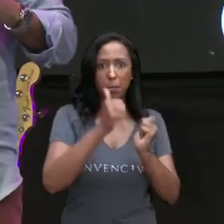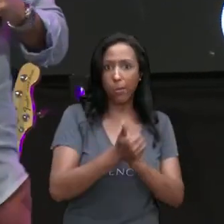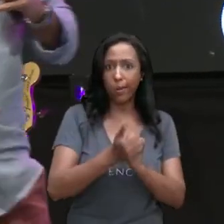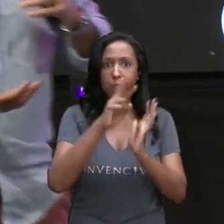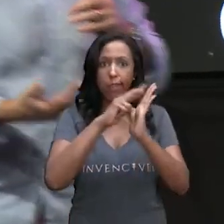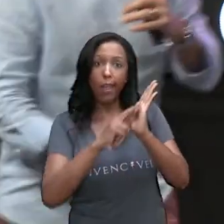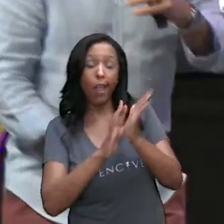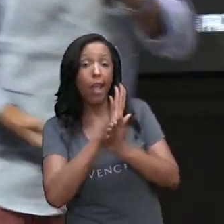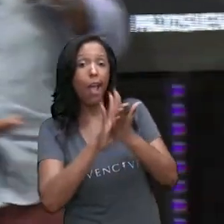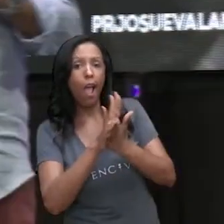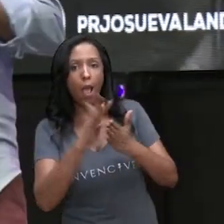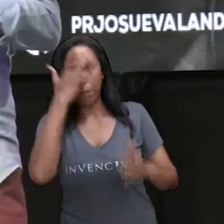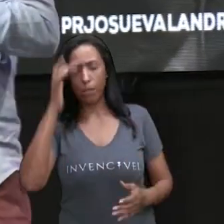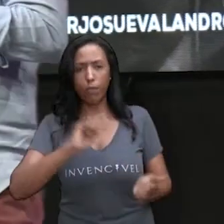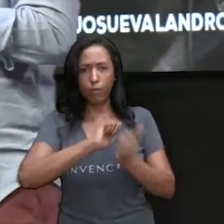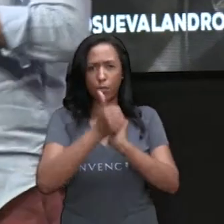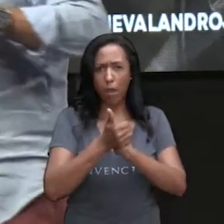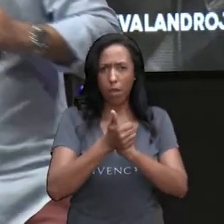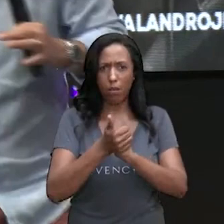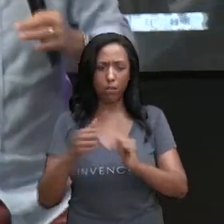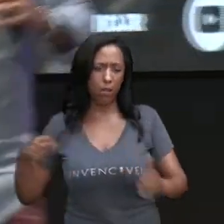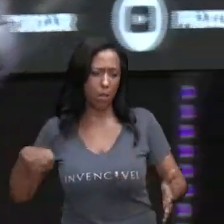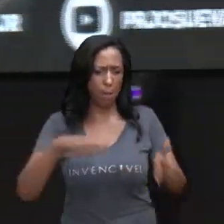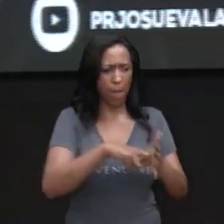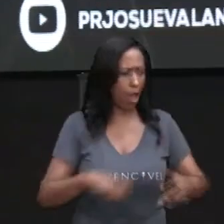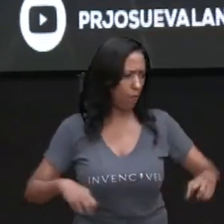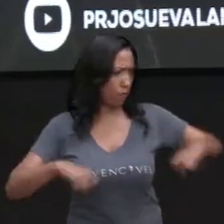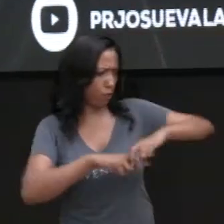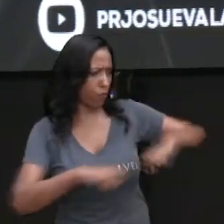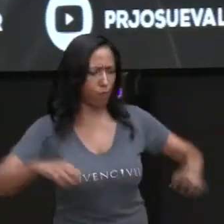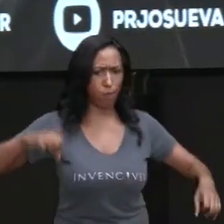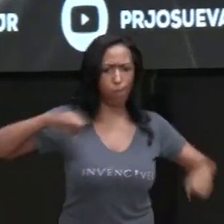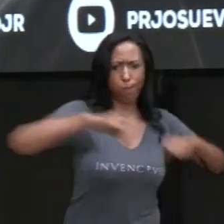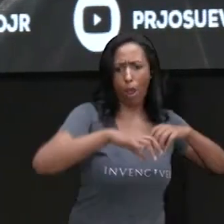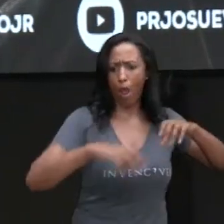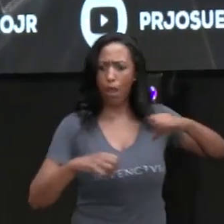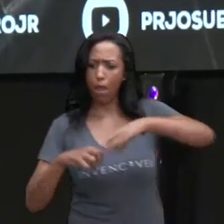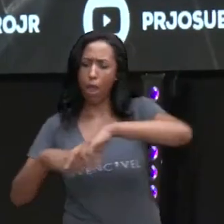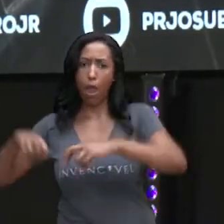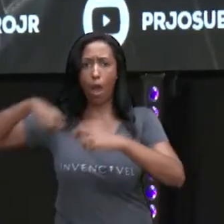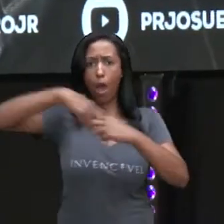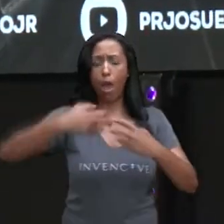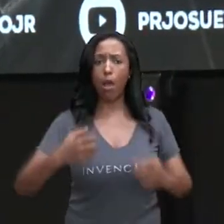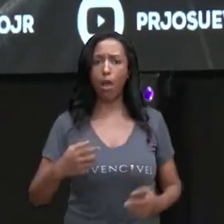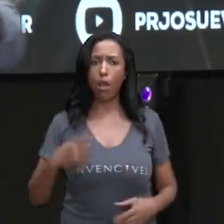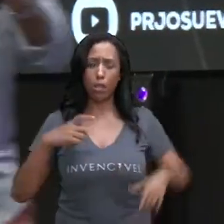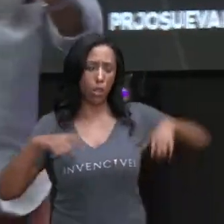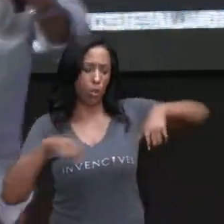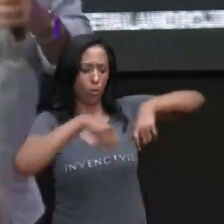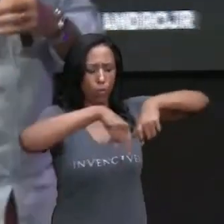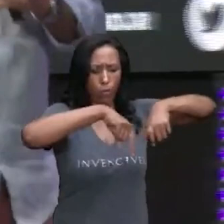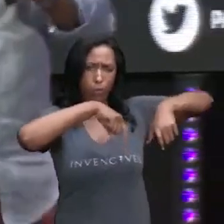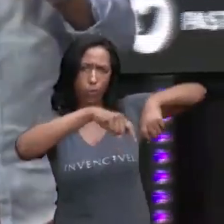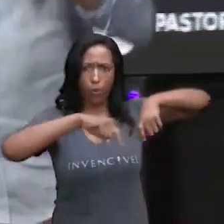no outro, pega na frente, é meu estilo, né? Aí pega na frente, o goleiro saiu,